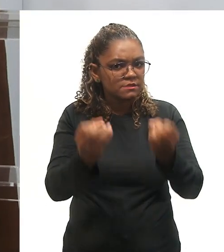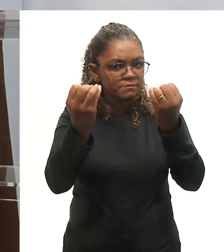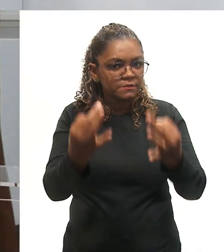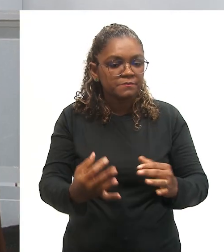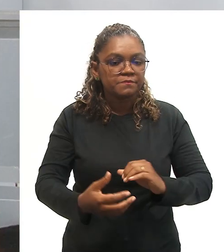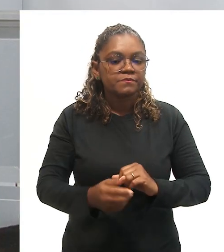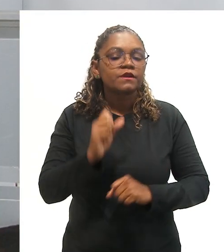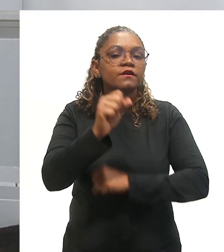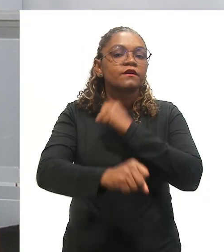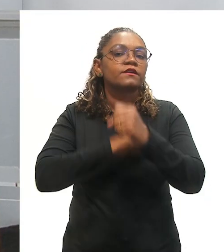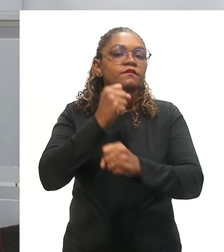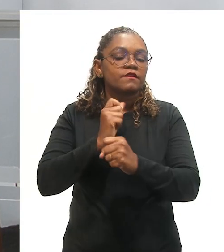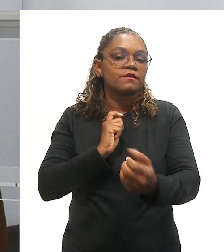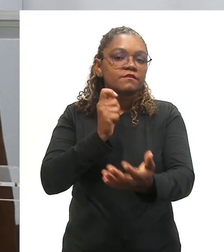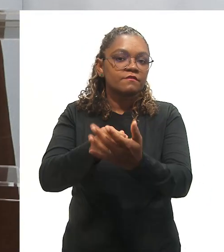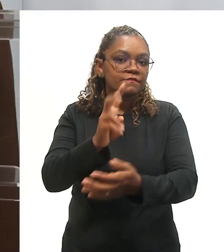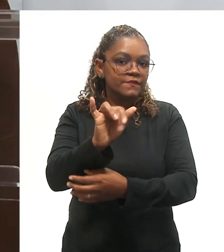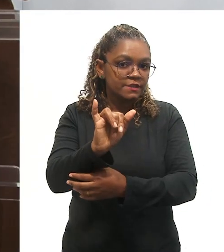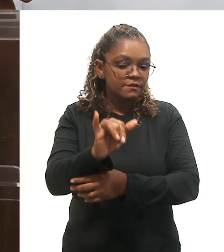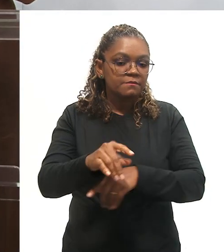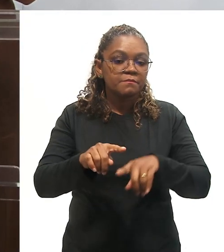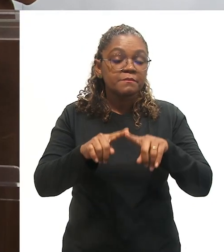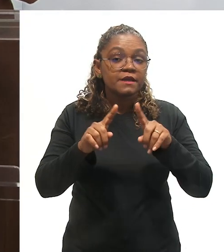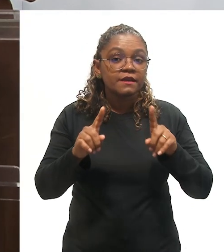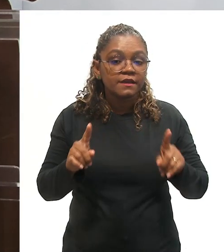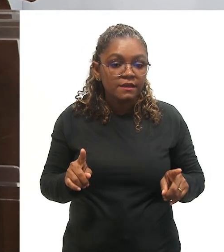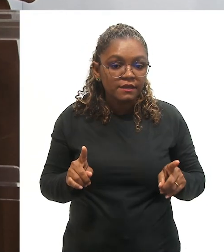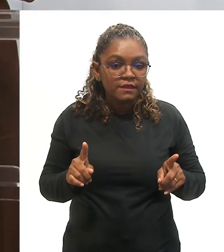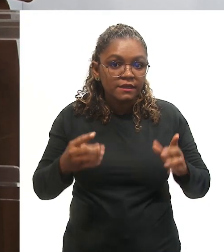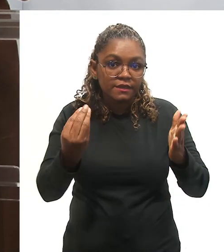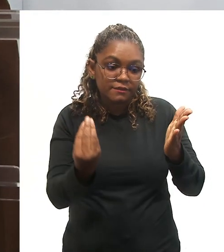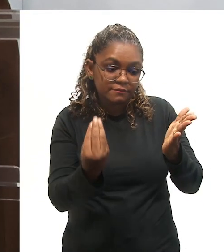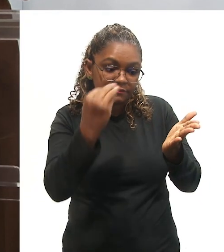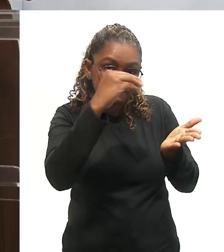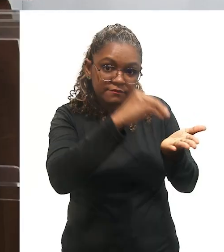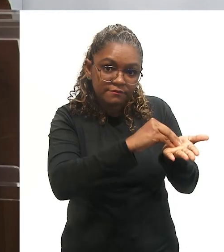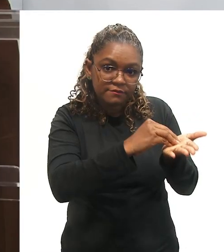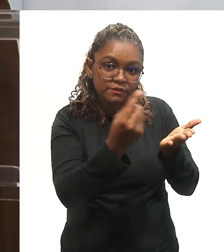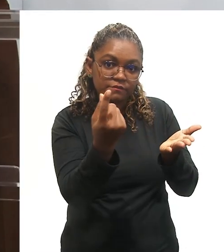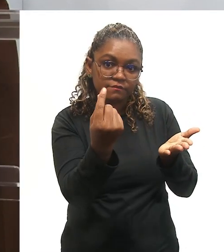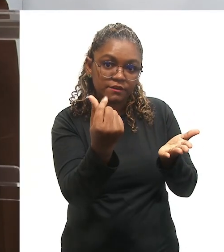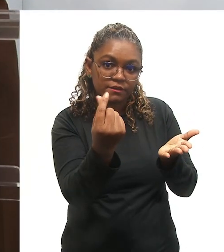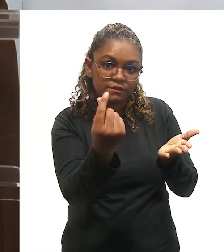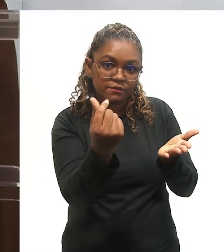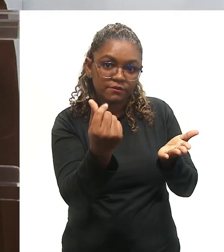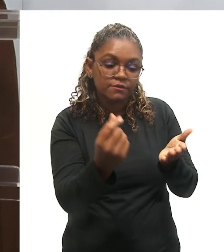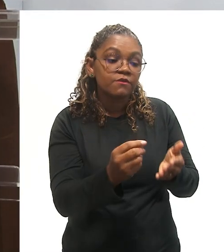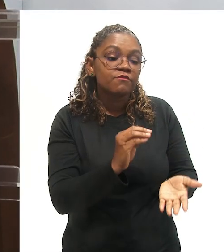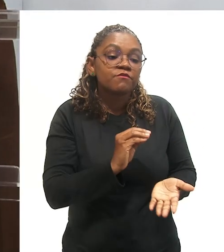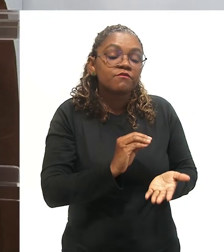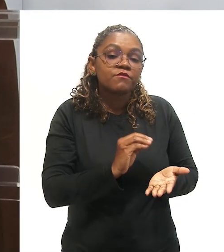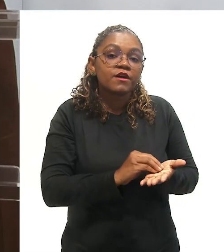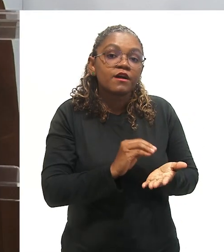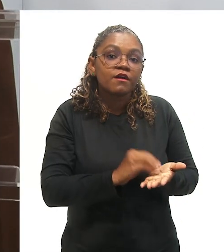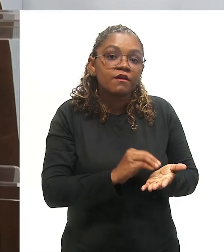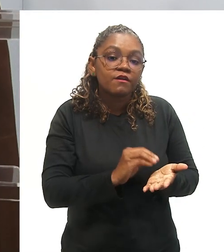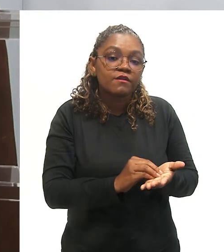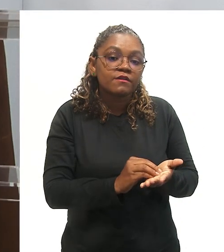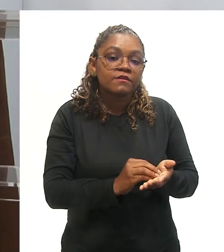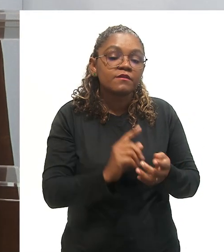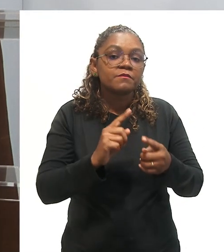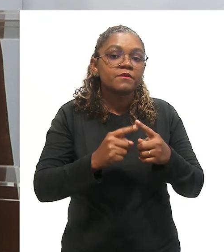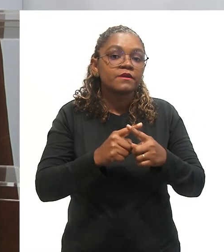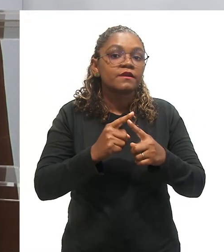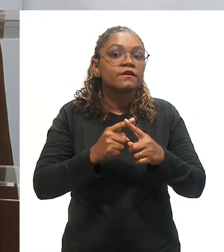o ano que vem eu pago. Essa nossa anotação desse valor do empenho que ficou, para que eu não